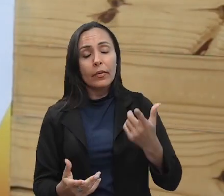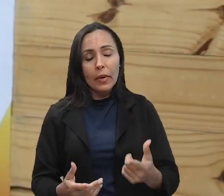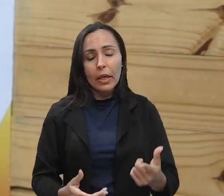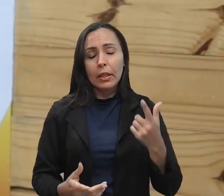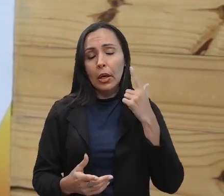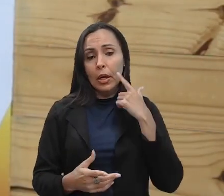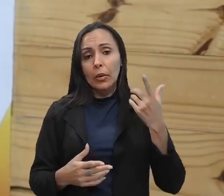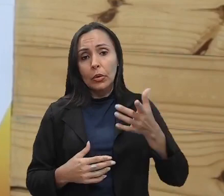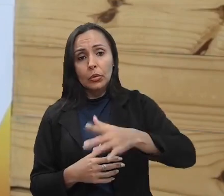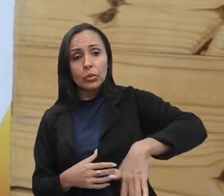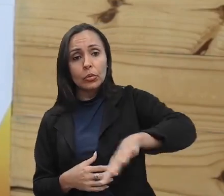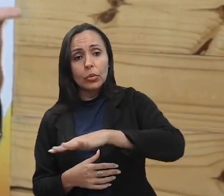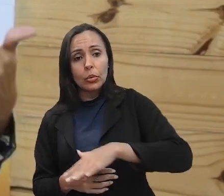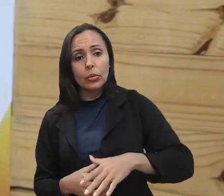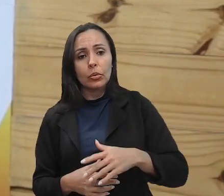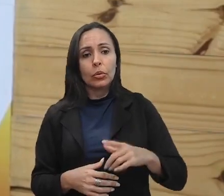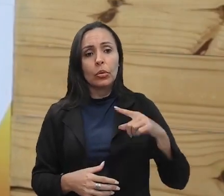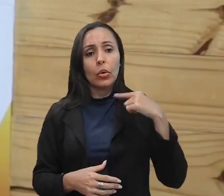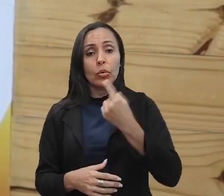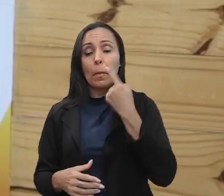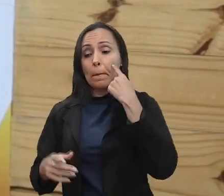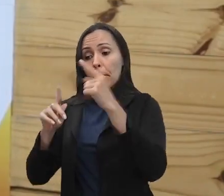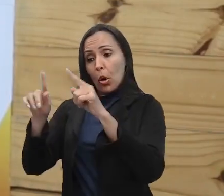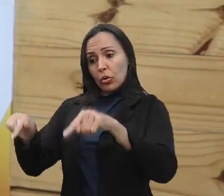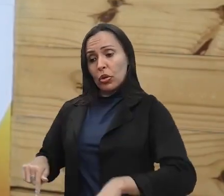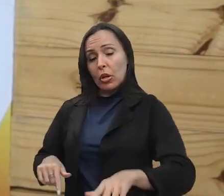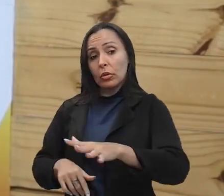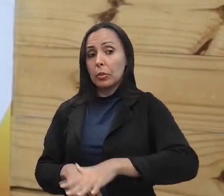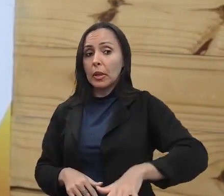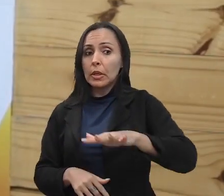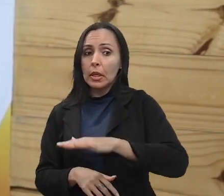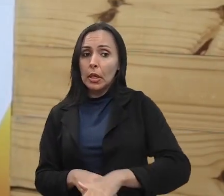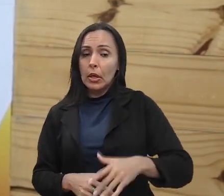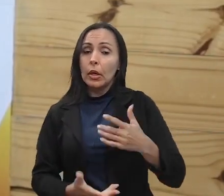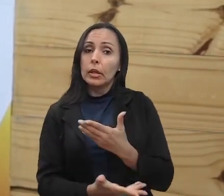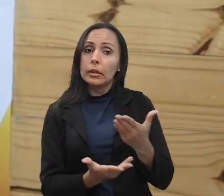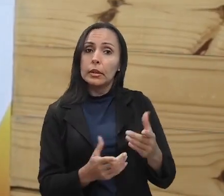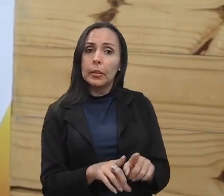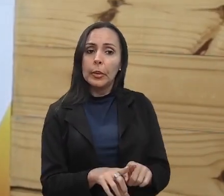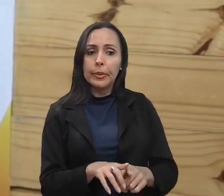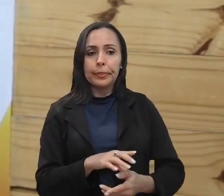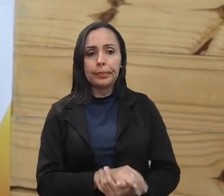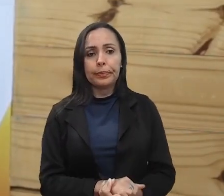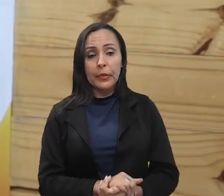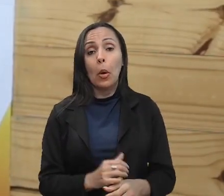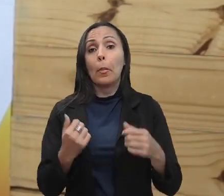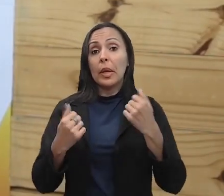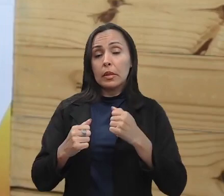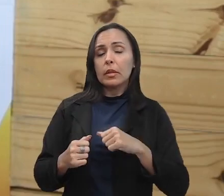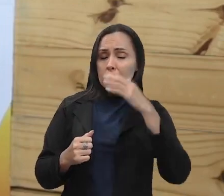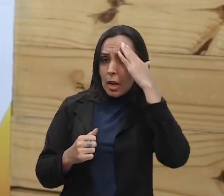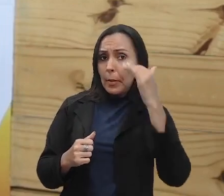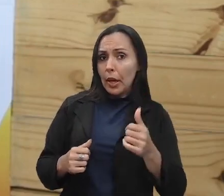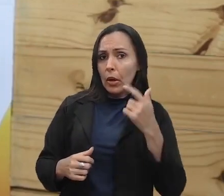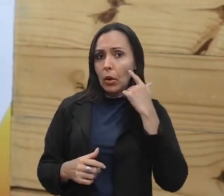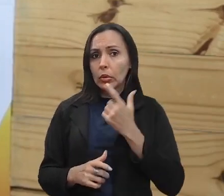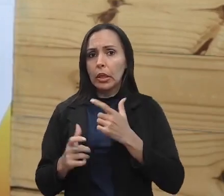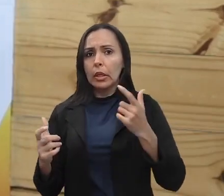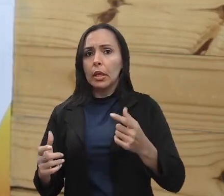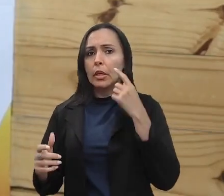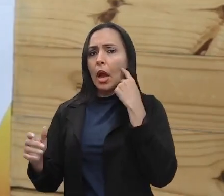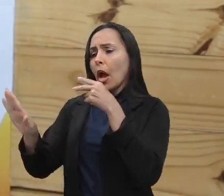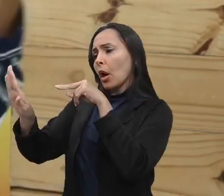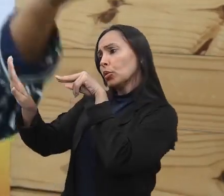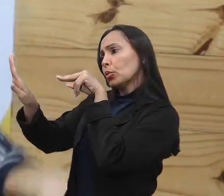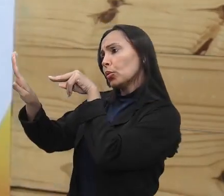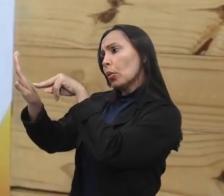automaticamente no nosso projeto de ambientação e na nossa planta de layout. Eu tenho que saber onde é que está uma tomada para eu